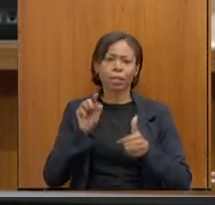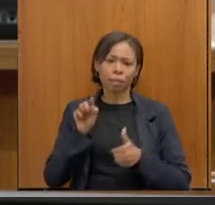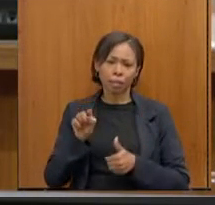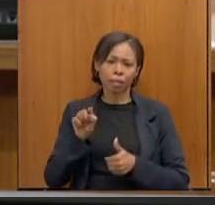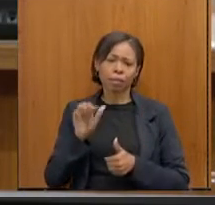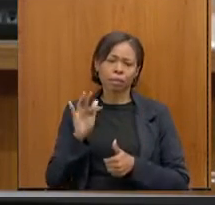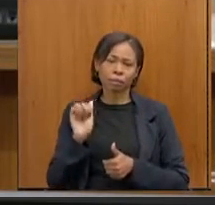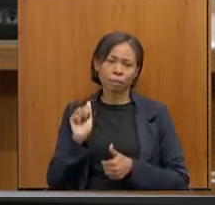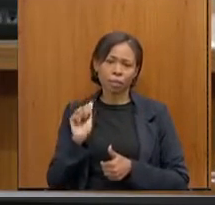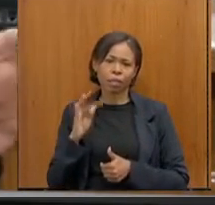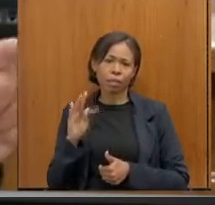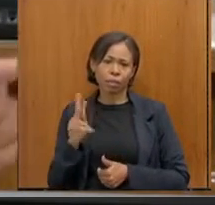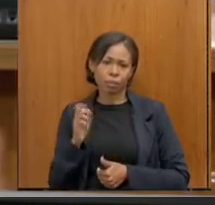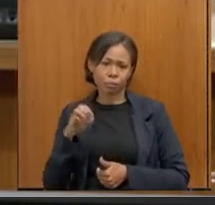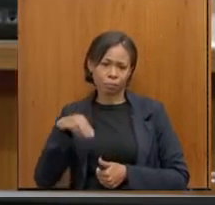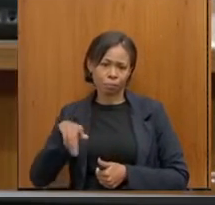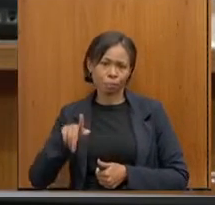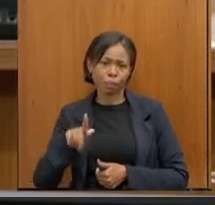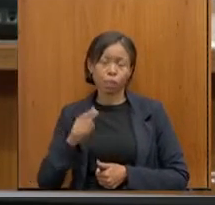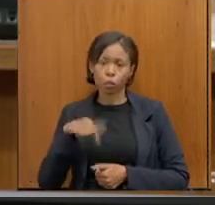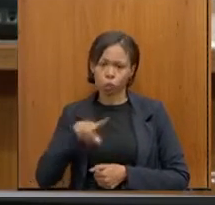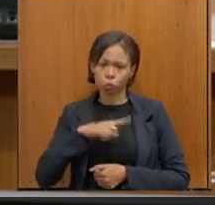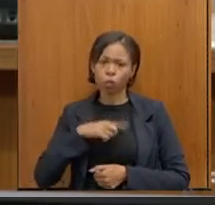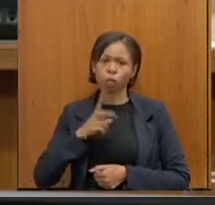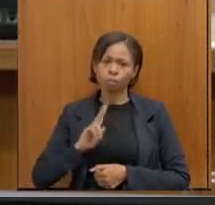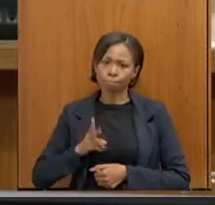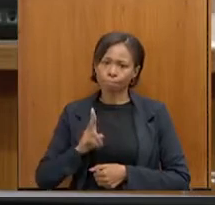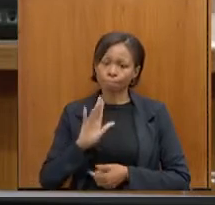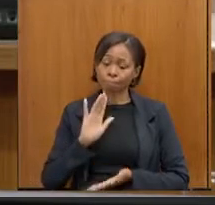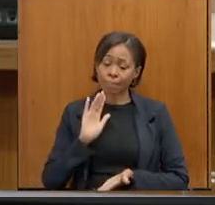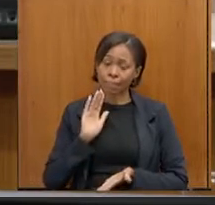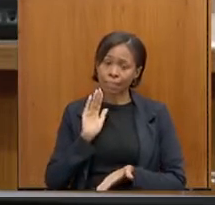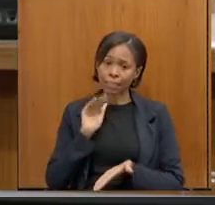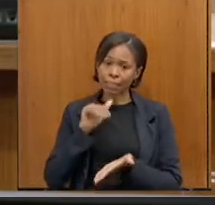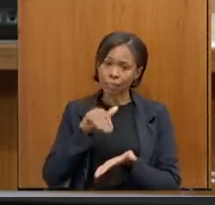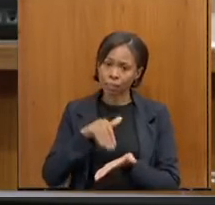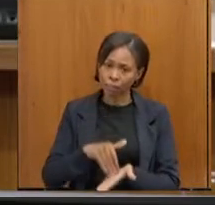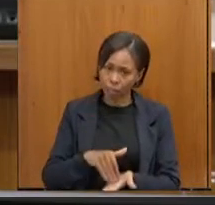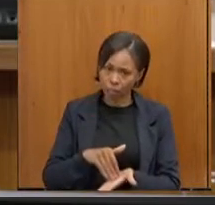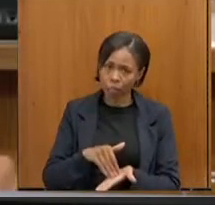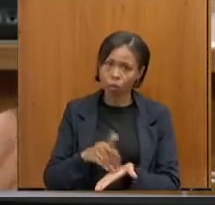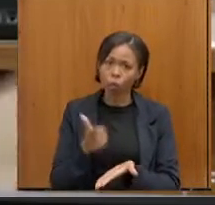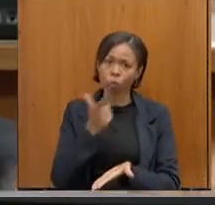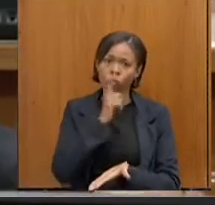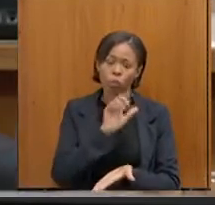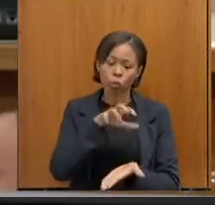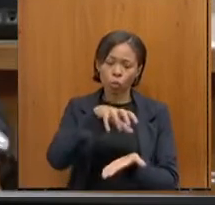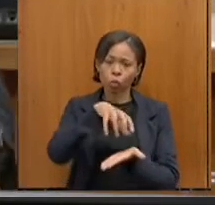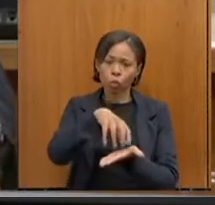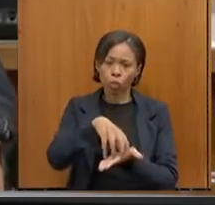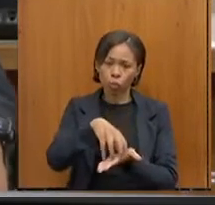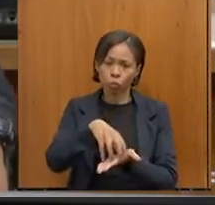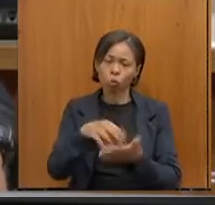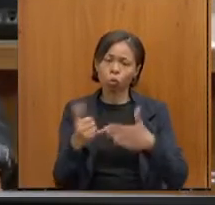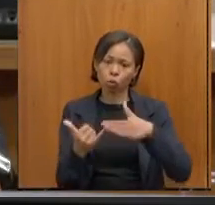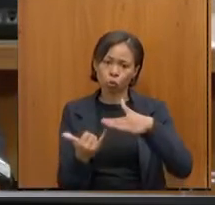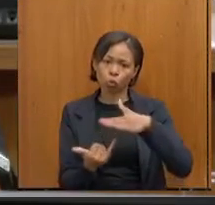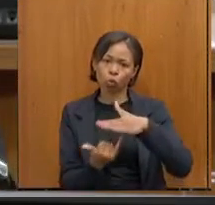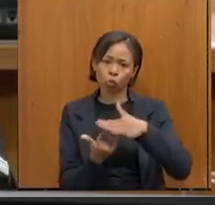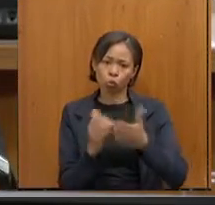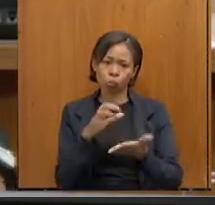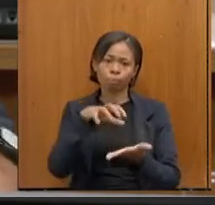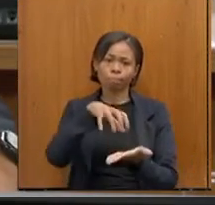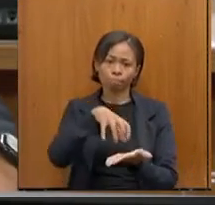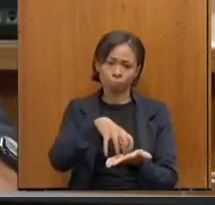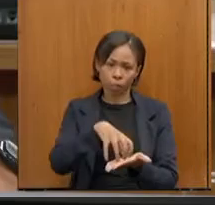fapemig vamos caminhar nessa linha até atingirmos é um por cento constitucional para que a gente possa